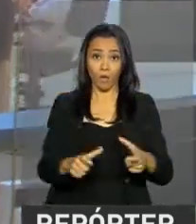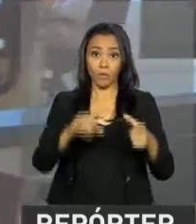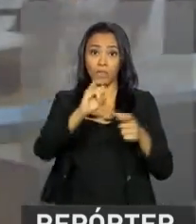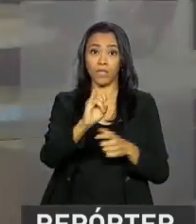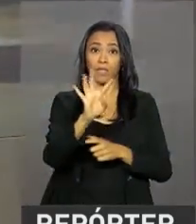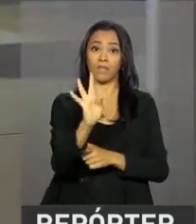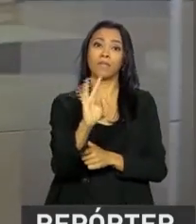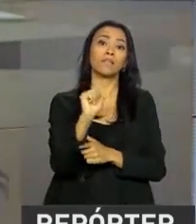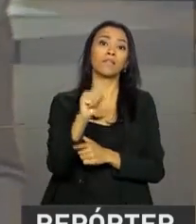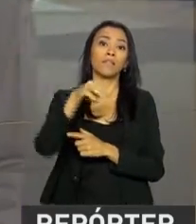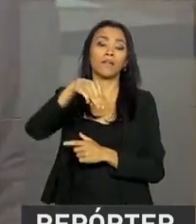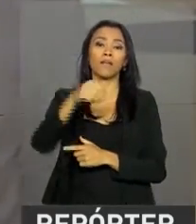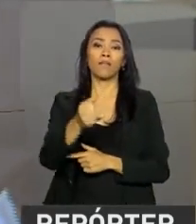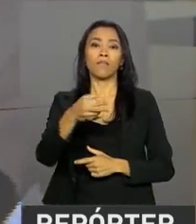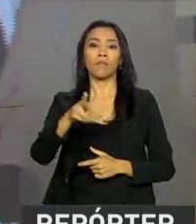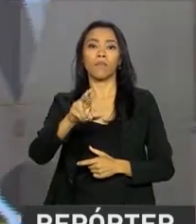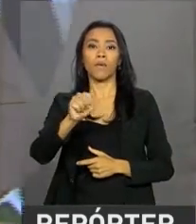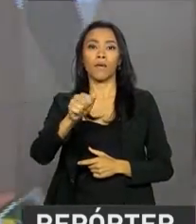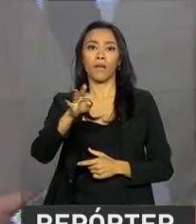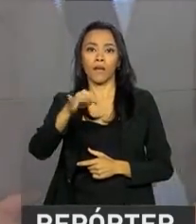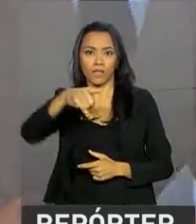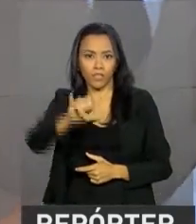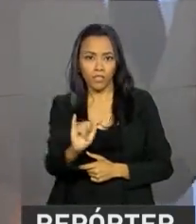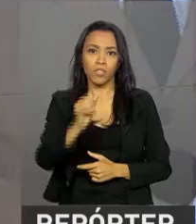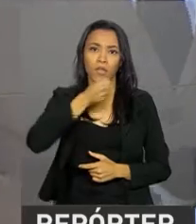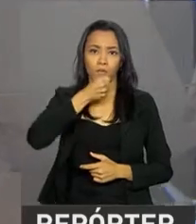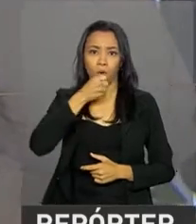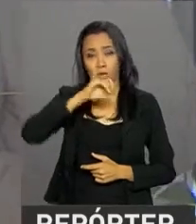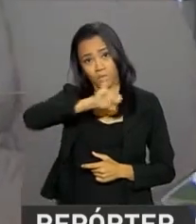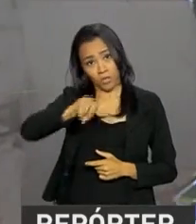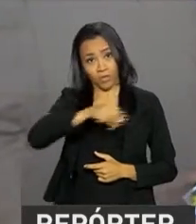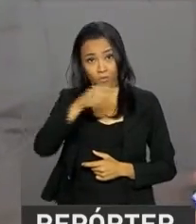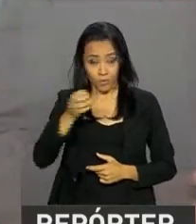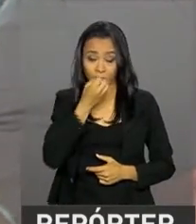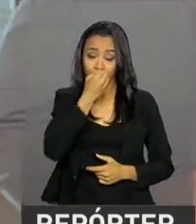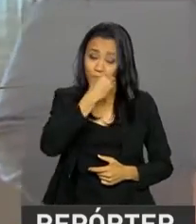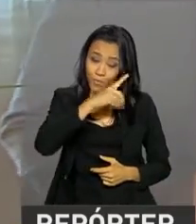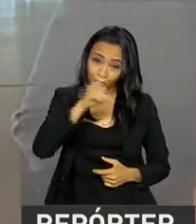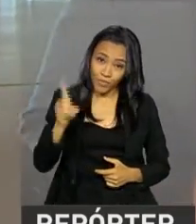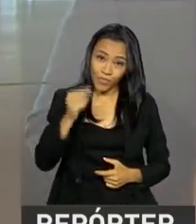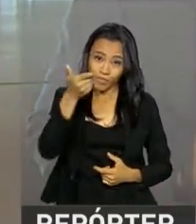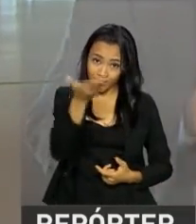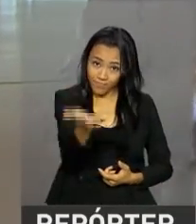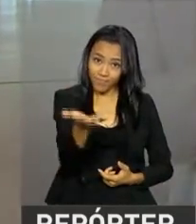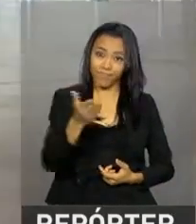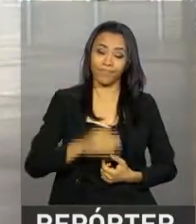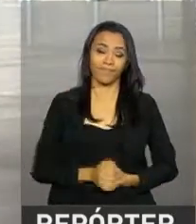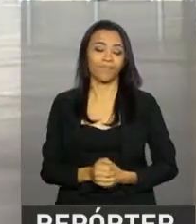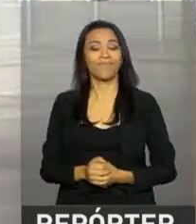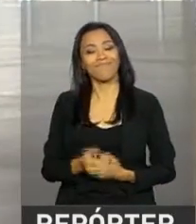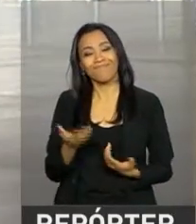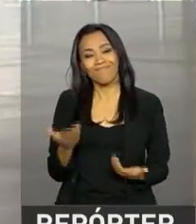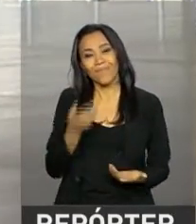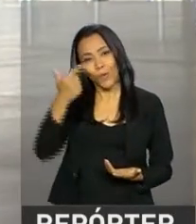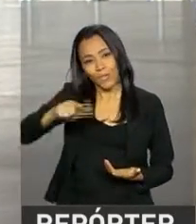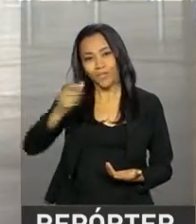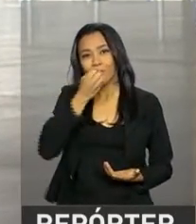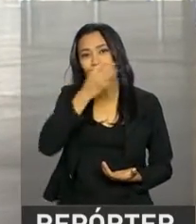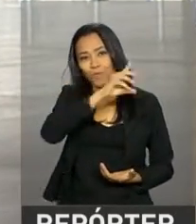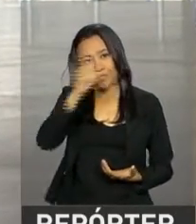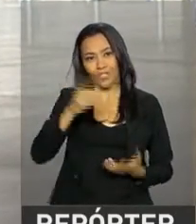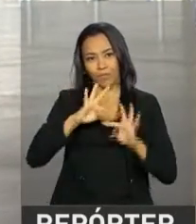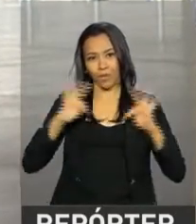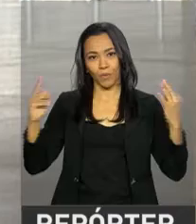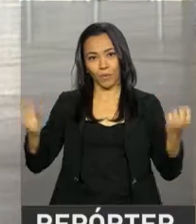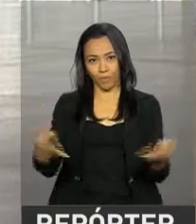é o repórter joão pedro neto o joão pedro bom dia de novo pra você olhando bom dia de novo pra você também pra